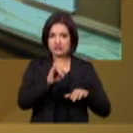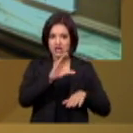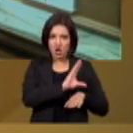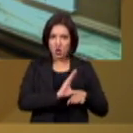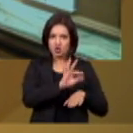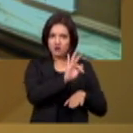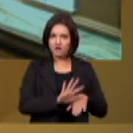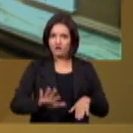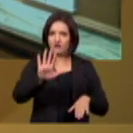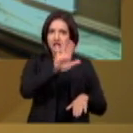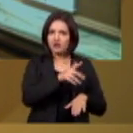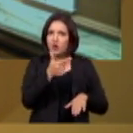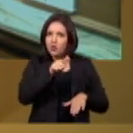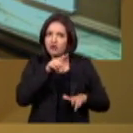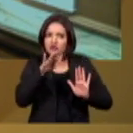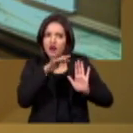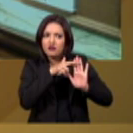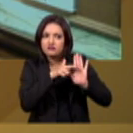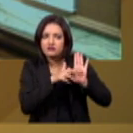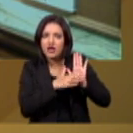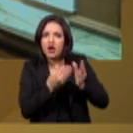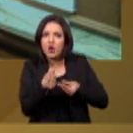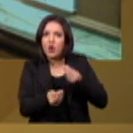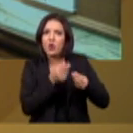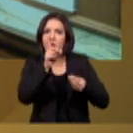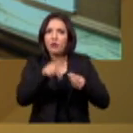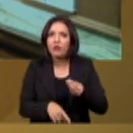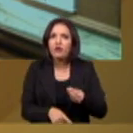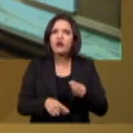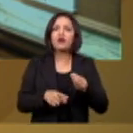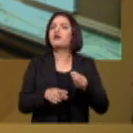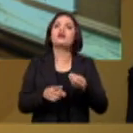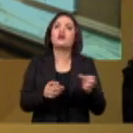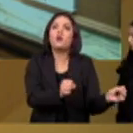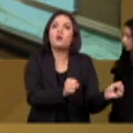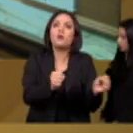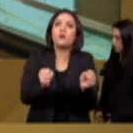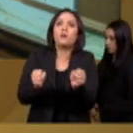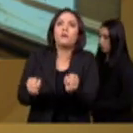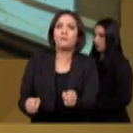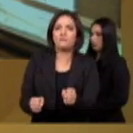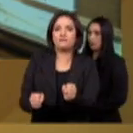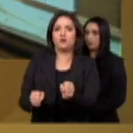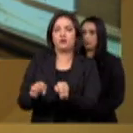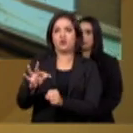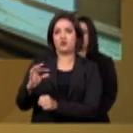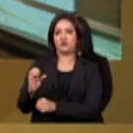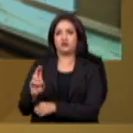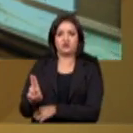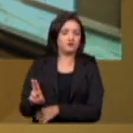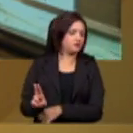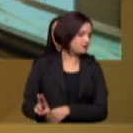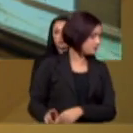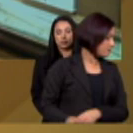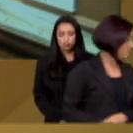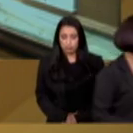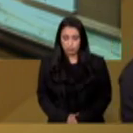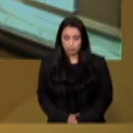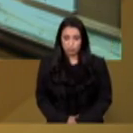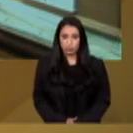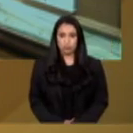maior noutras espionado o exercício do poder sancionador no tribunal de